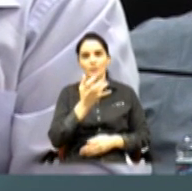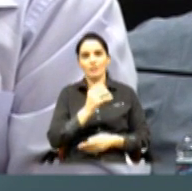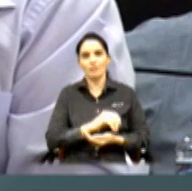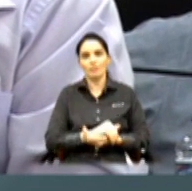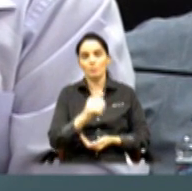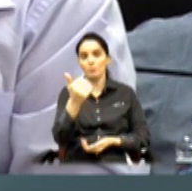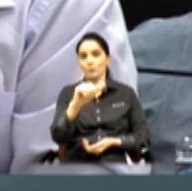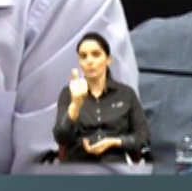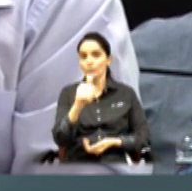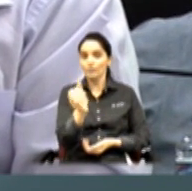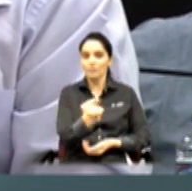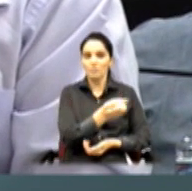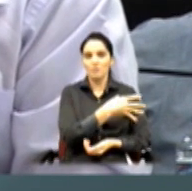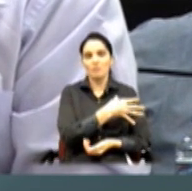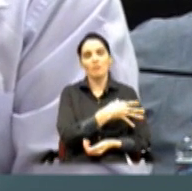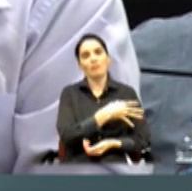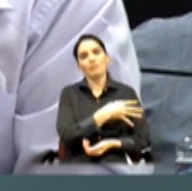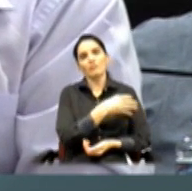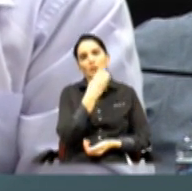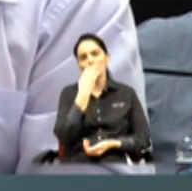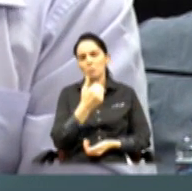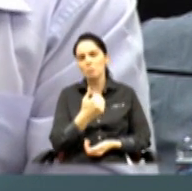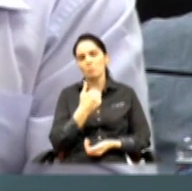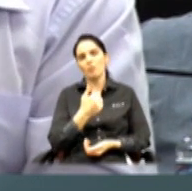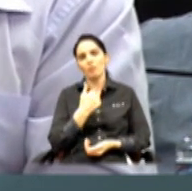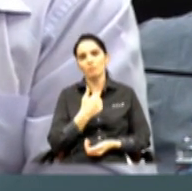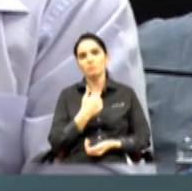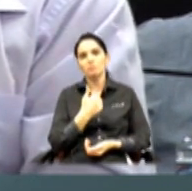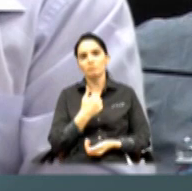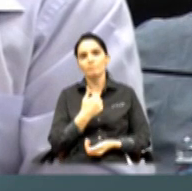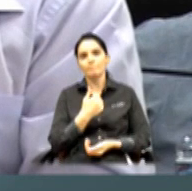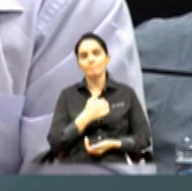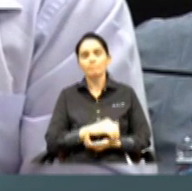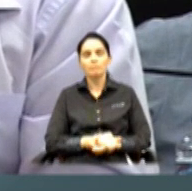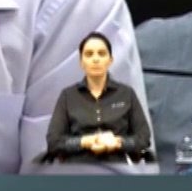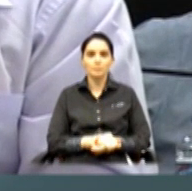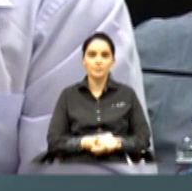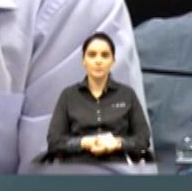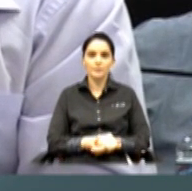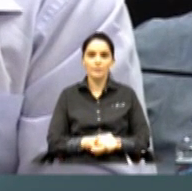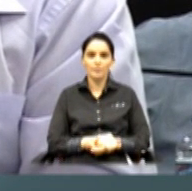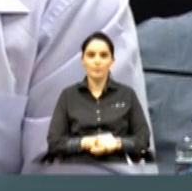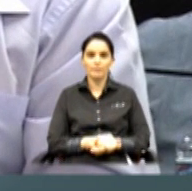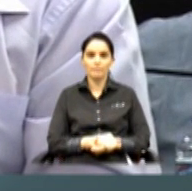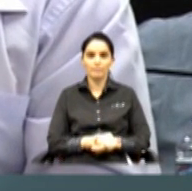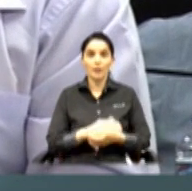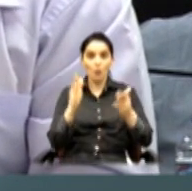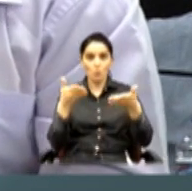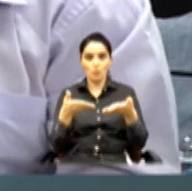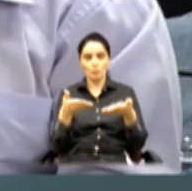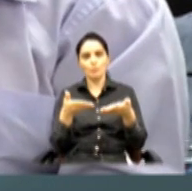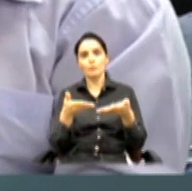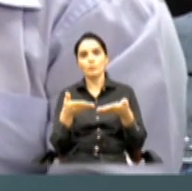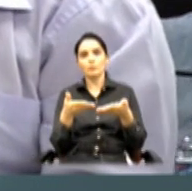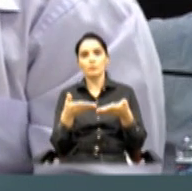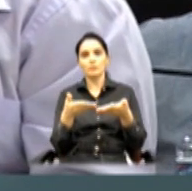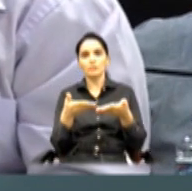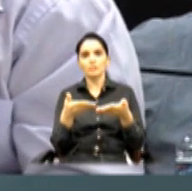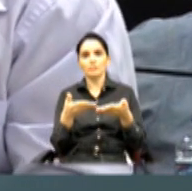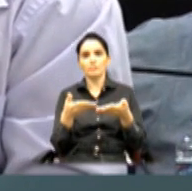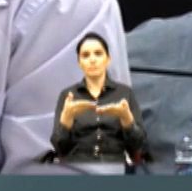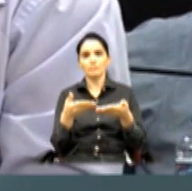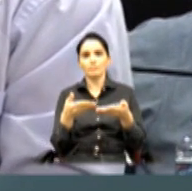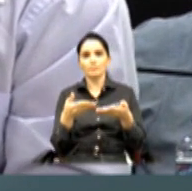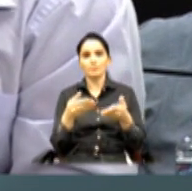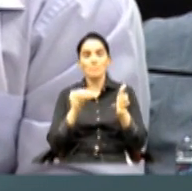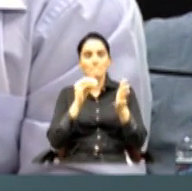Públicas. O vereador José Roberto Bernardo, Zé da Mix, é autor da propositura e informou que a data será